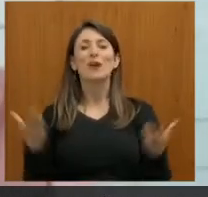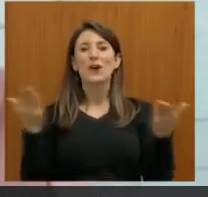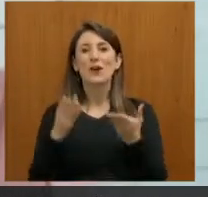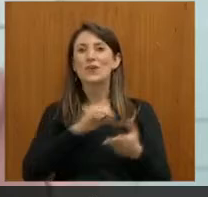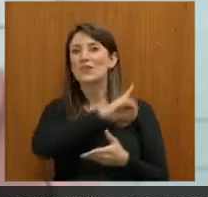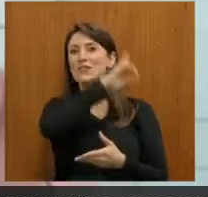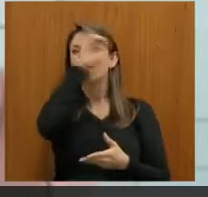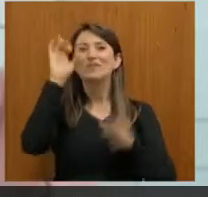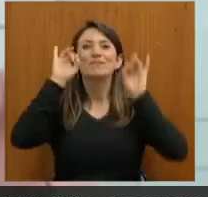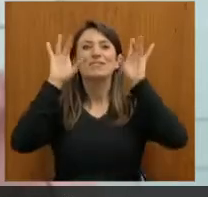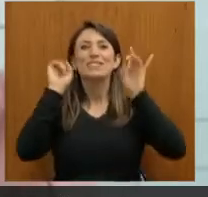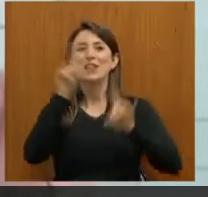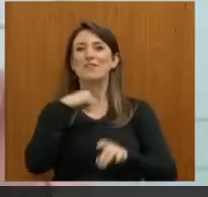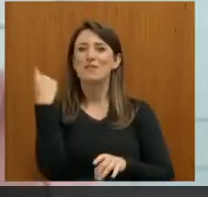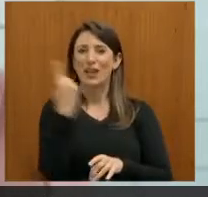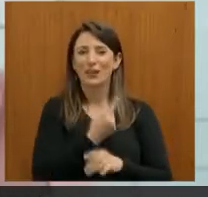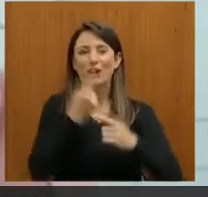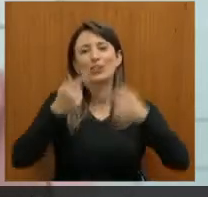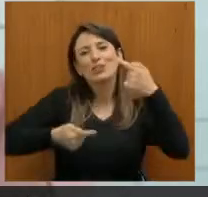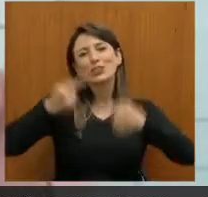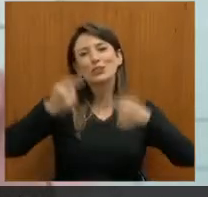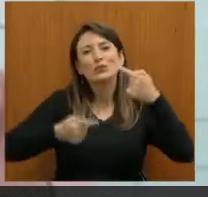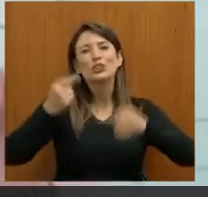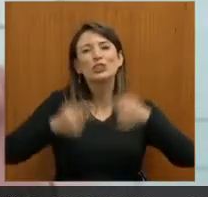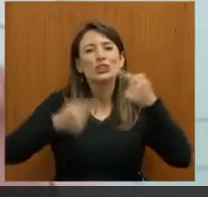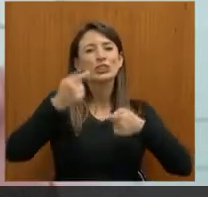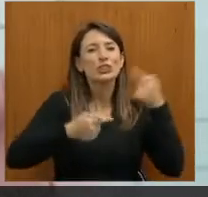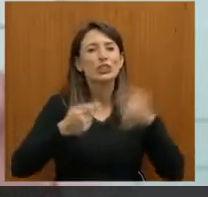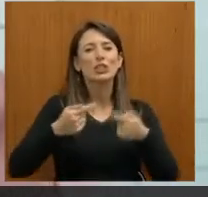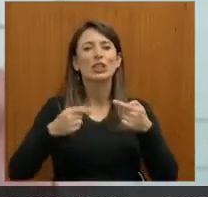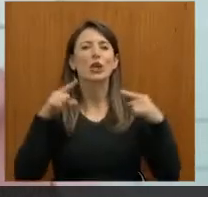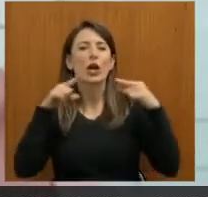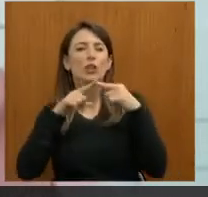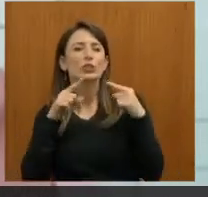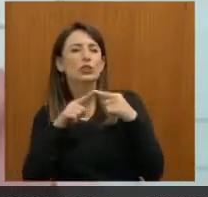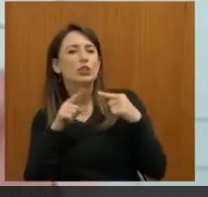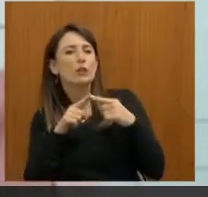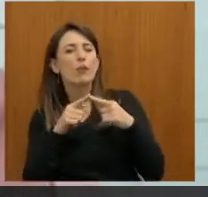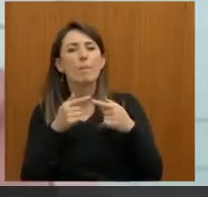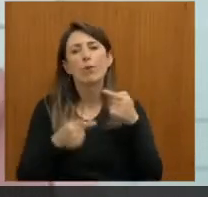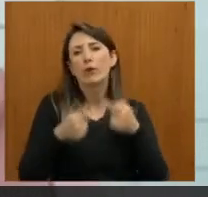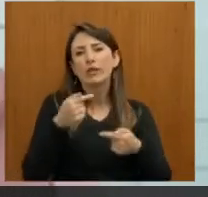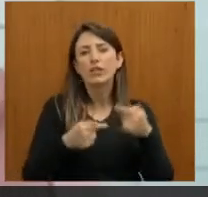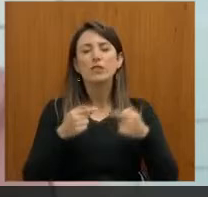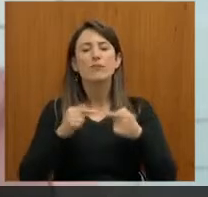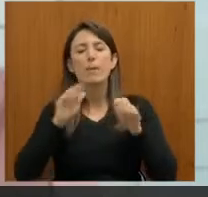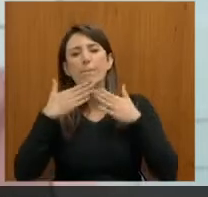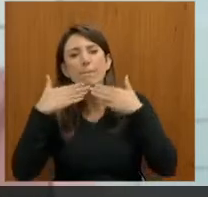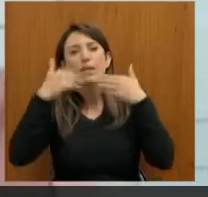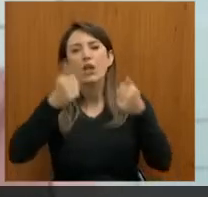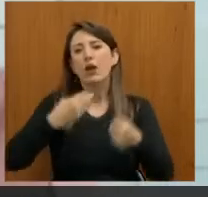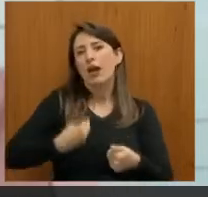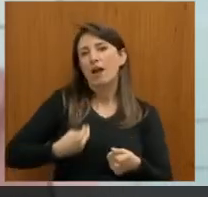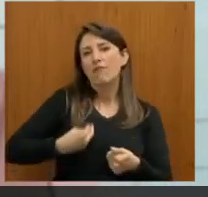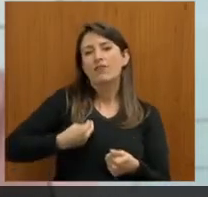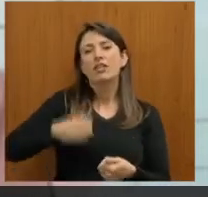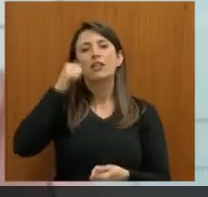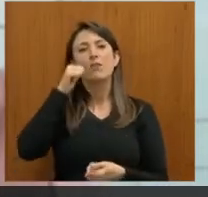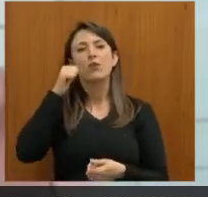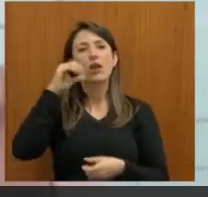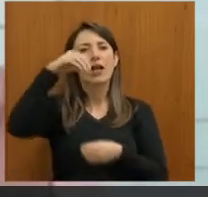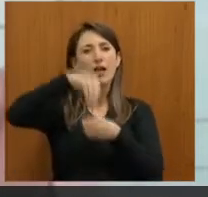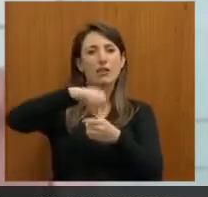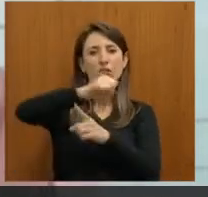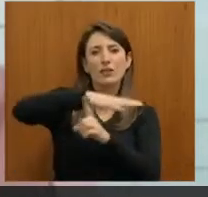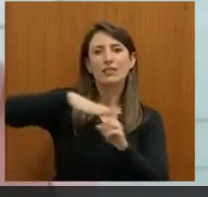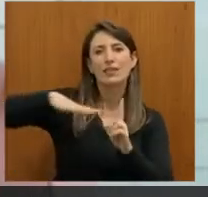nós estarmos aqui curtindo políticas para melhorar as condições da mulher na sociedade